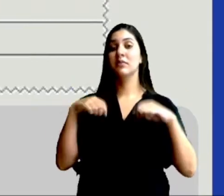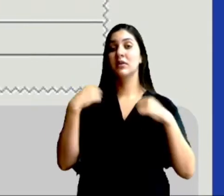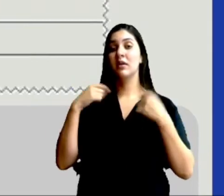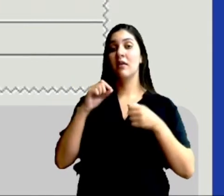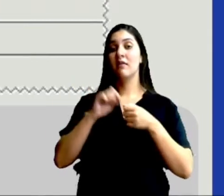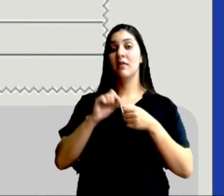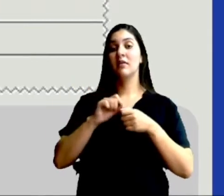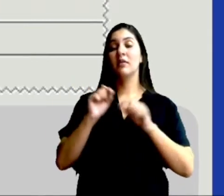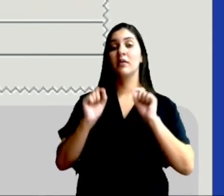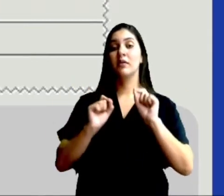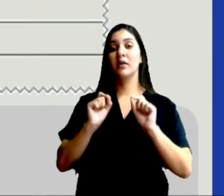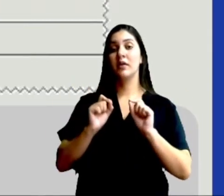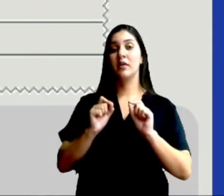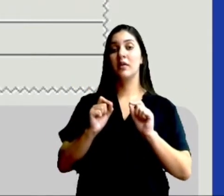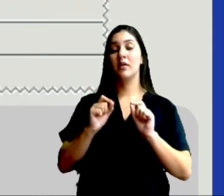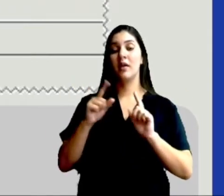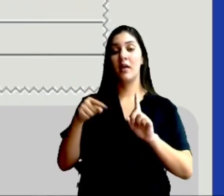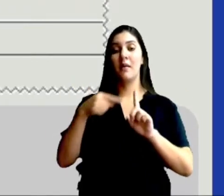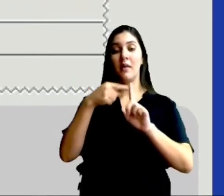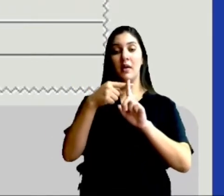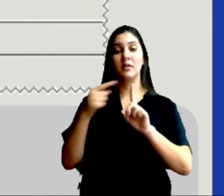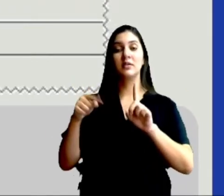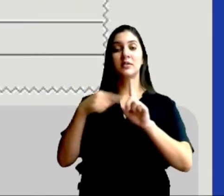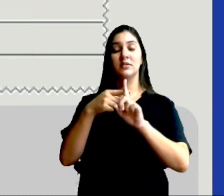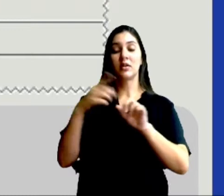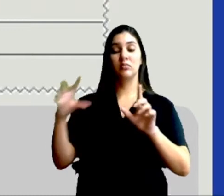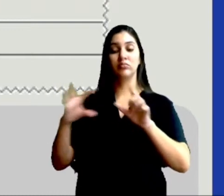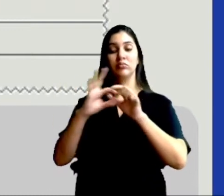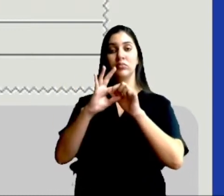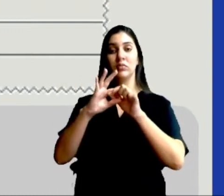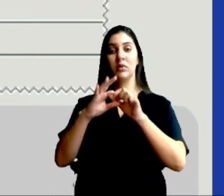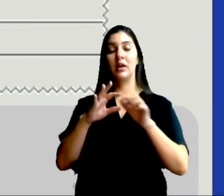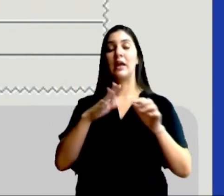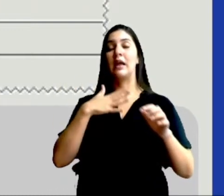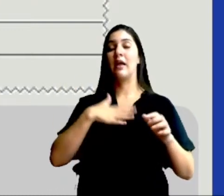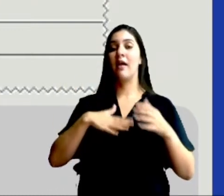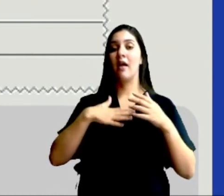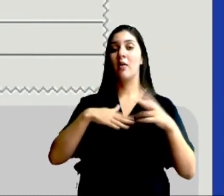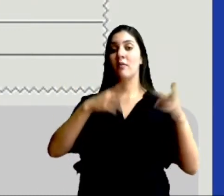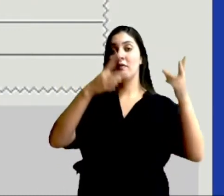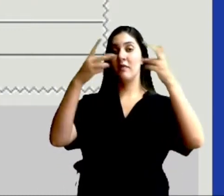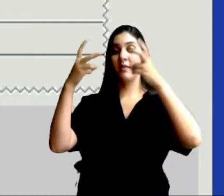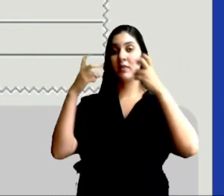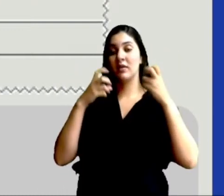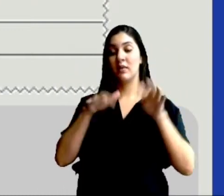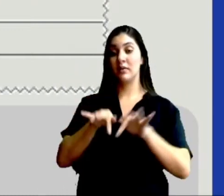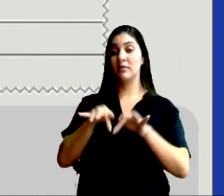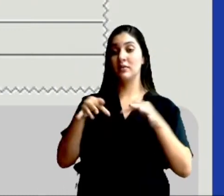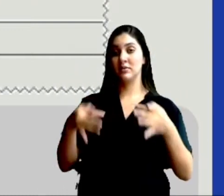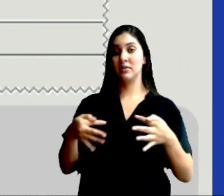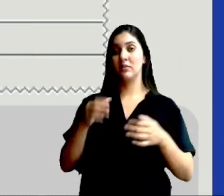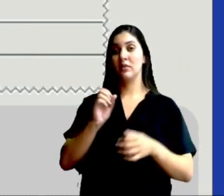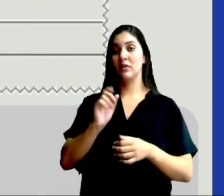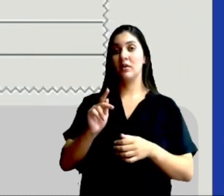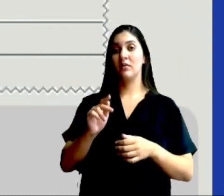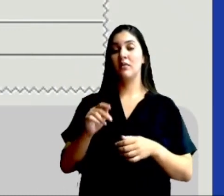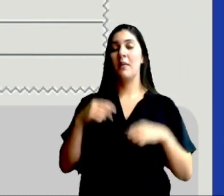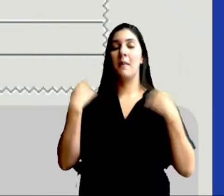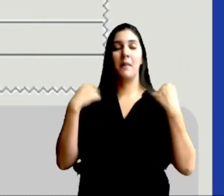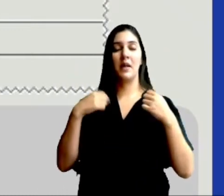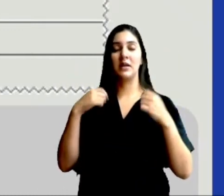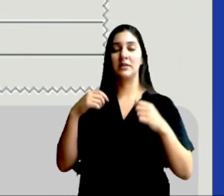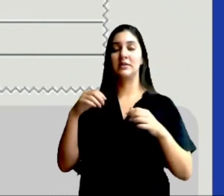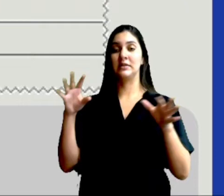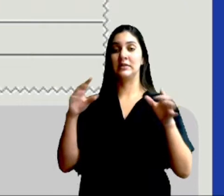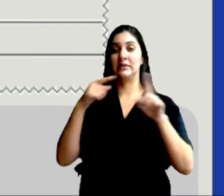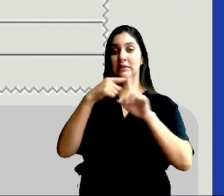precisar fazer aquela da adição com reserva? Calma aí que a gente vai perceber que aqui está bem simples. A gente não vai precisar da